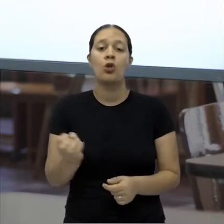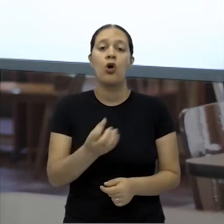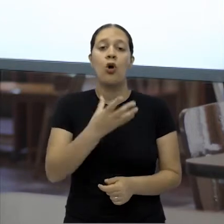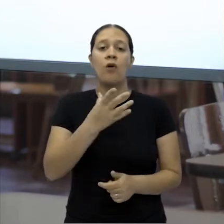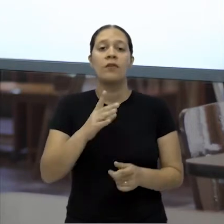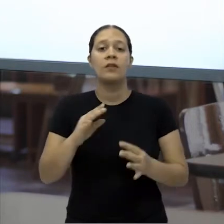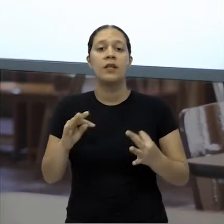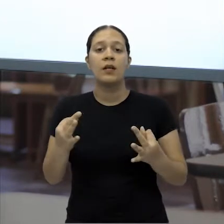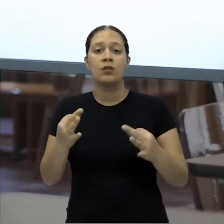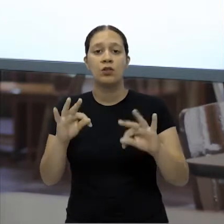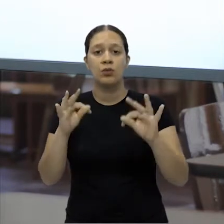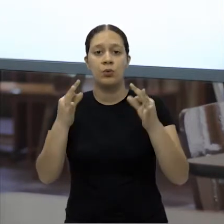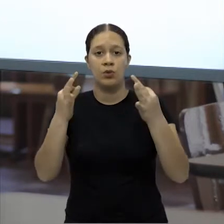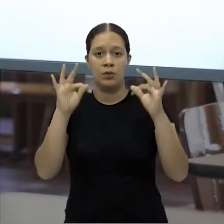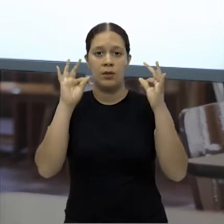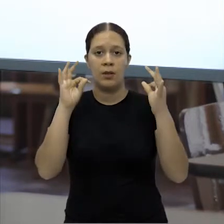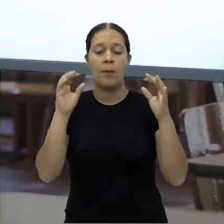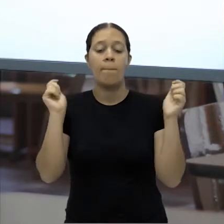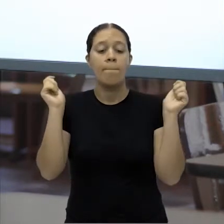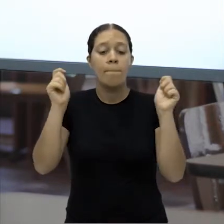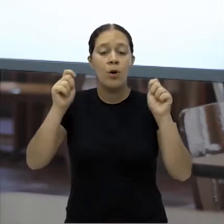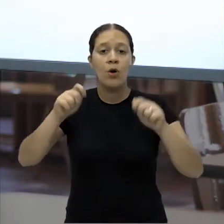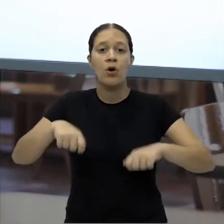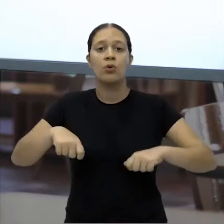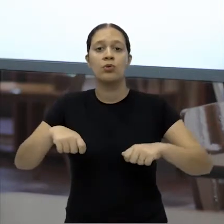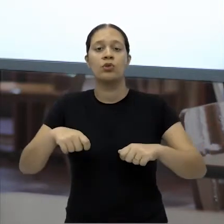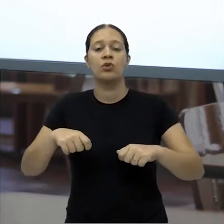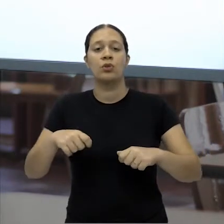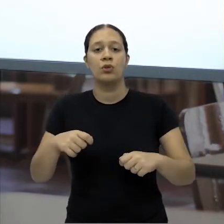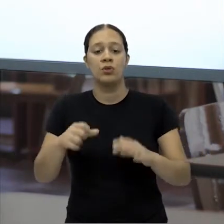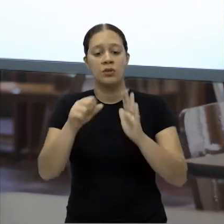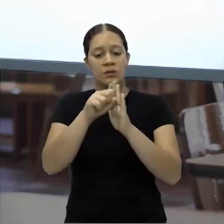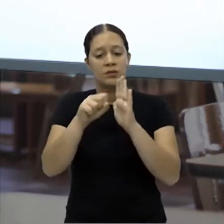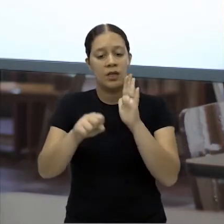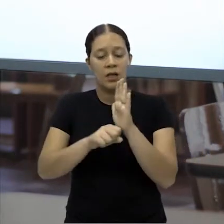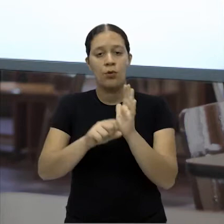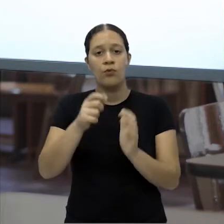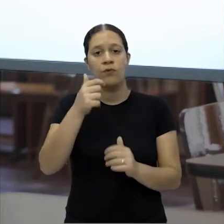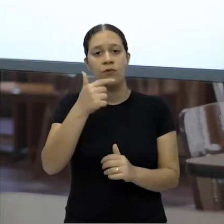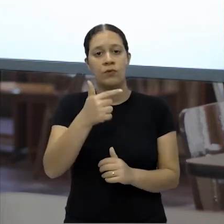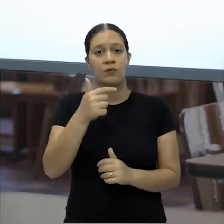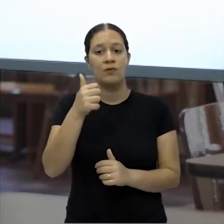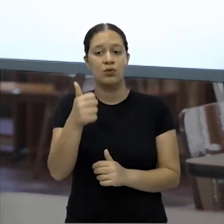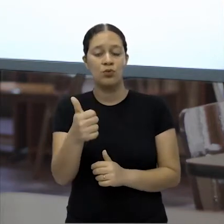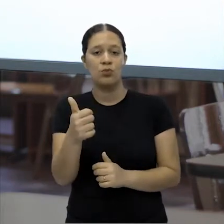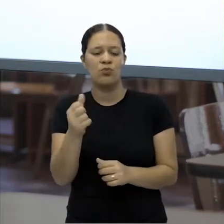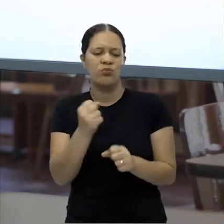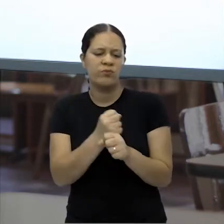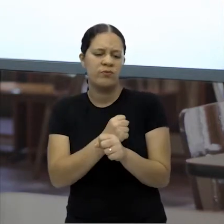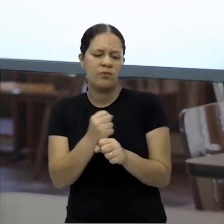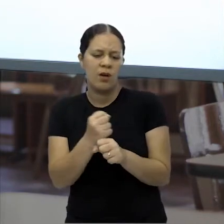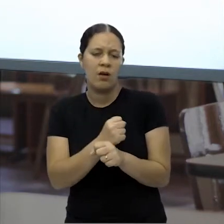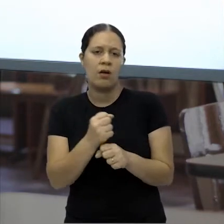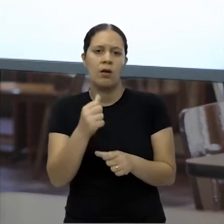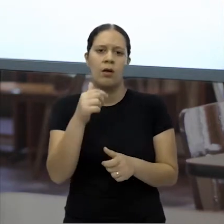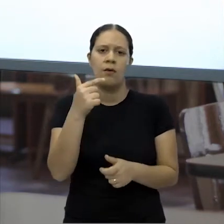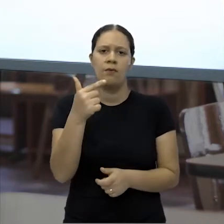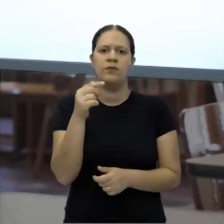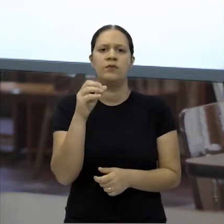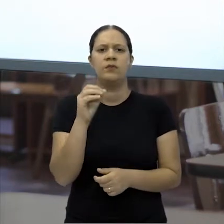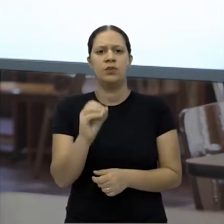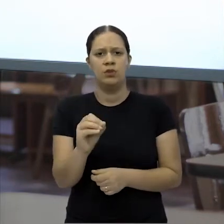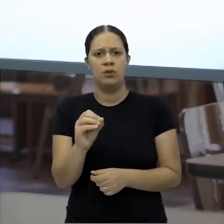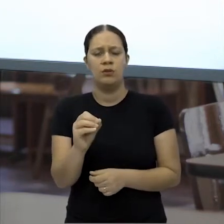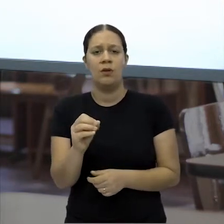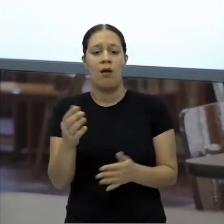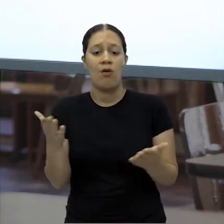nova tecnologia, para que a gente possa entrar nesse século XXI, que já está há 20 anos aí, mas